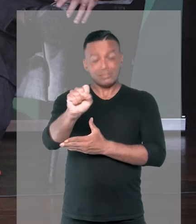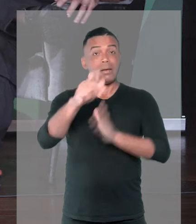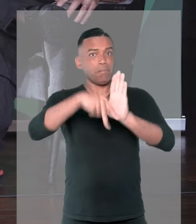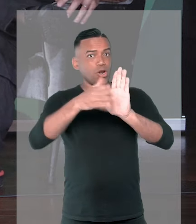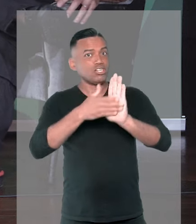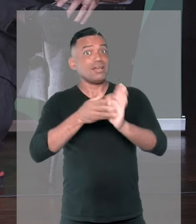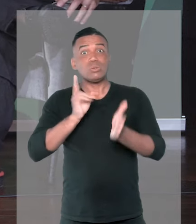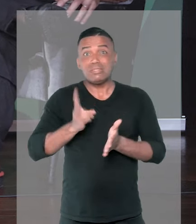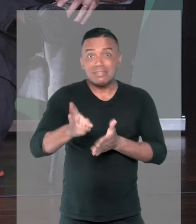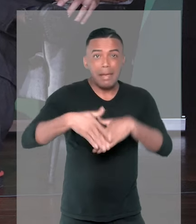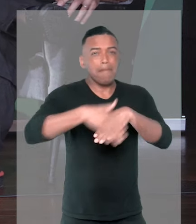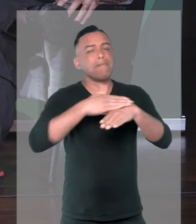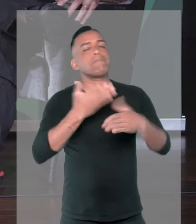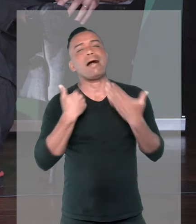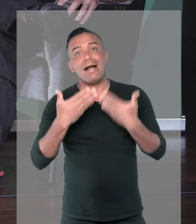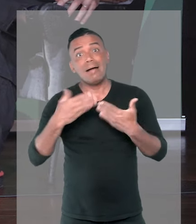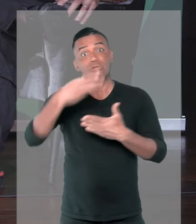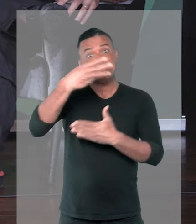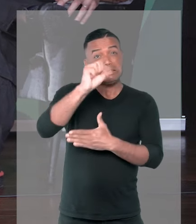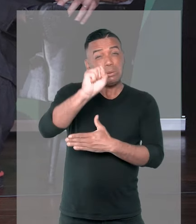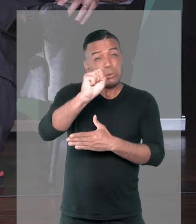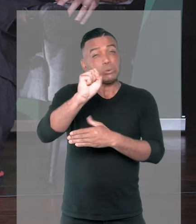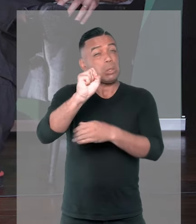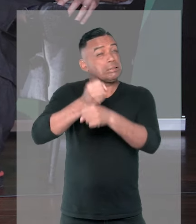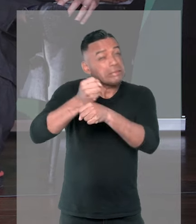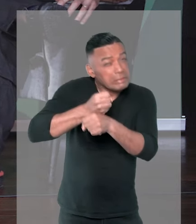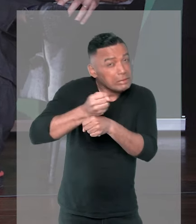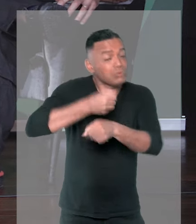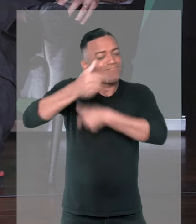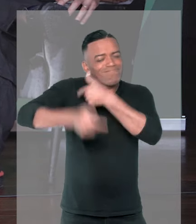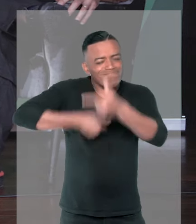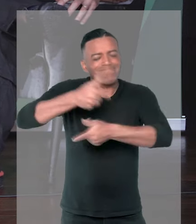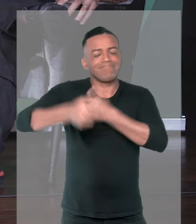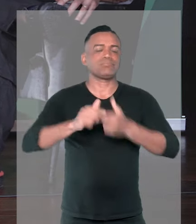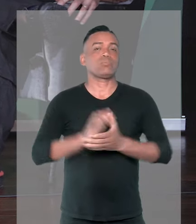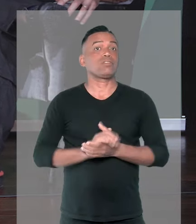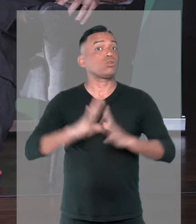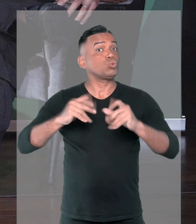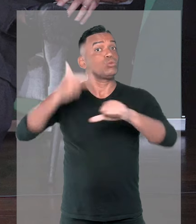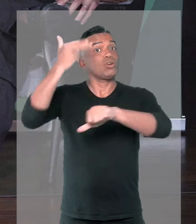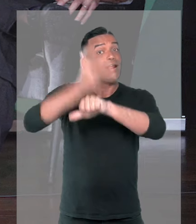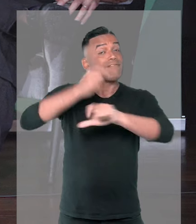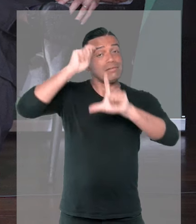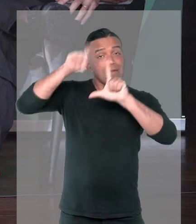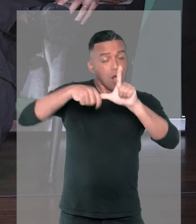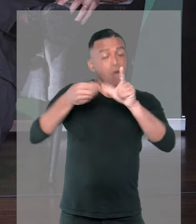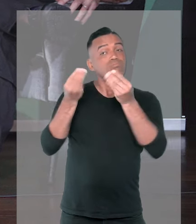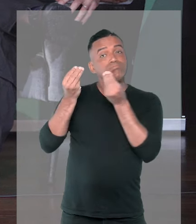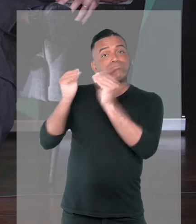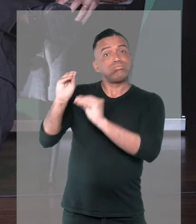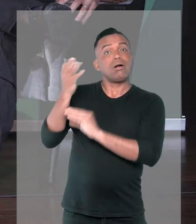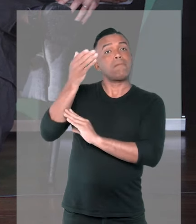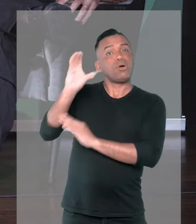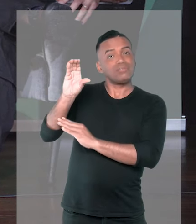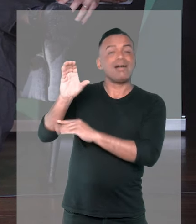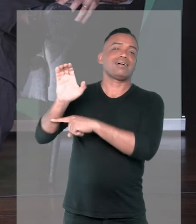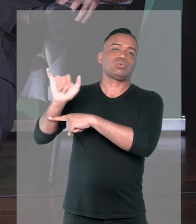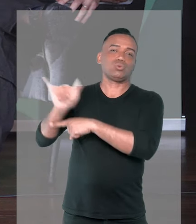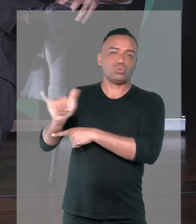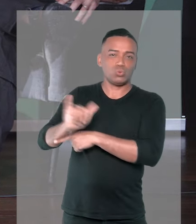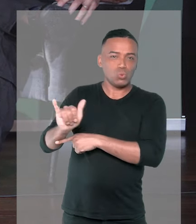3 38º ano de trabalho todo esse conteúdo que tá sendo gravado aqui hoje tá depositado no YouTube do